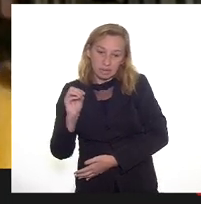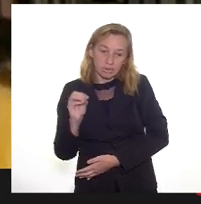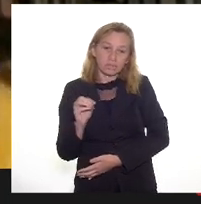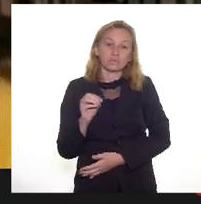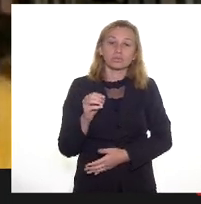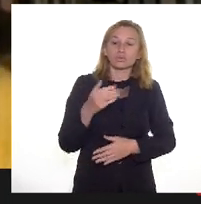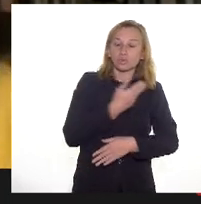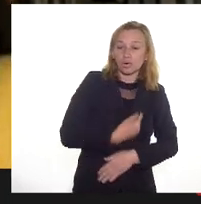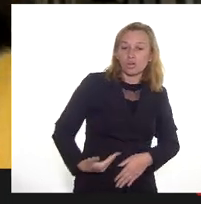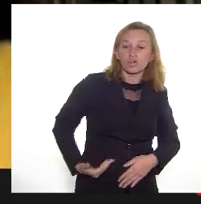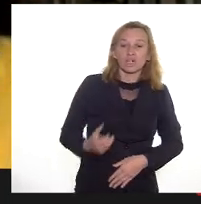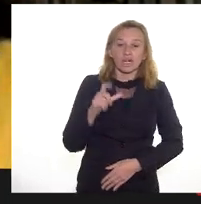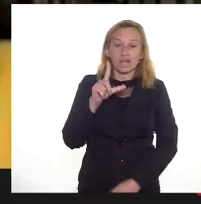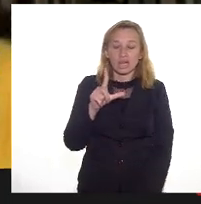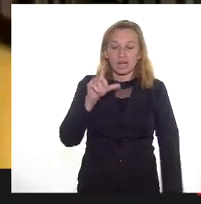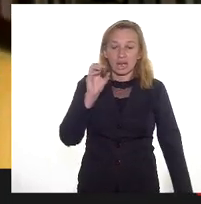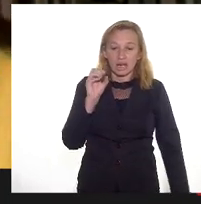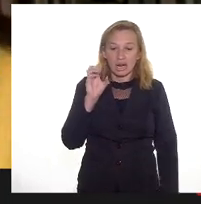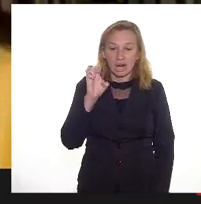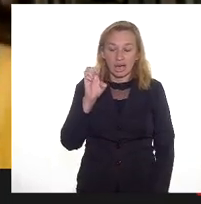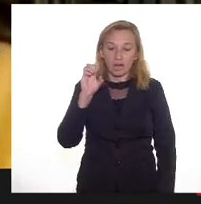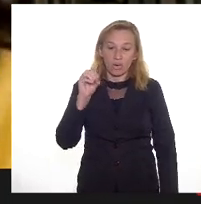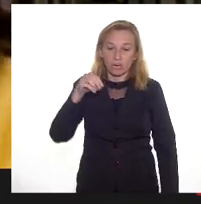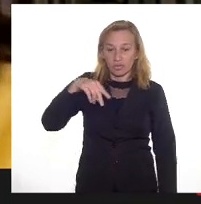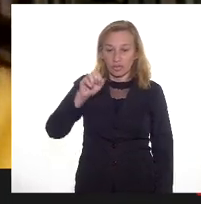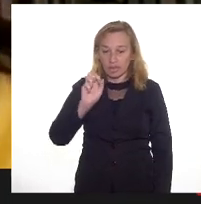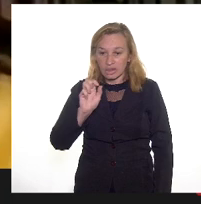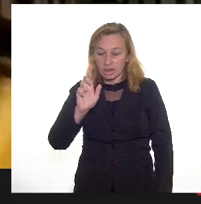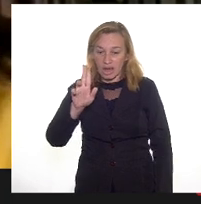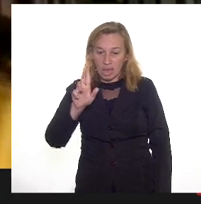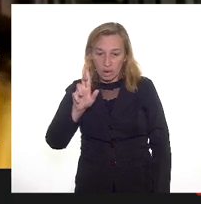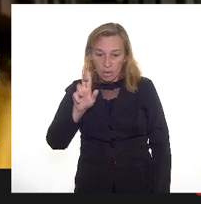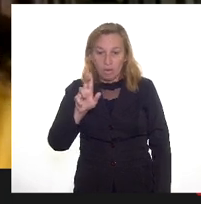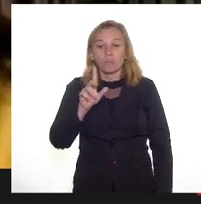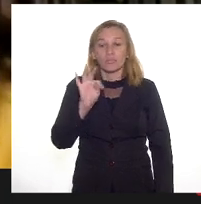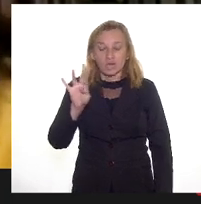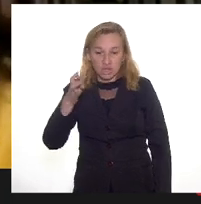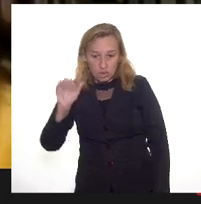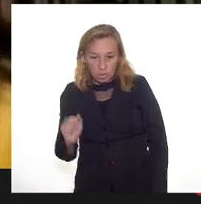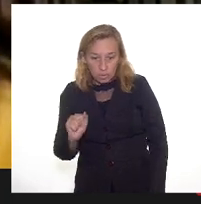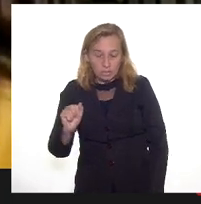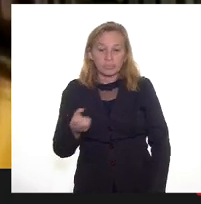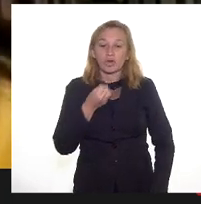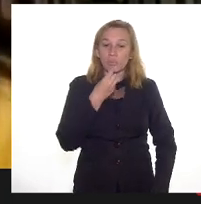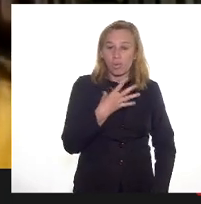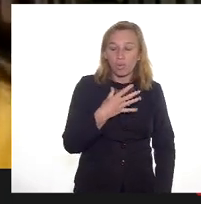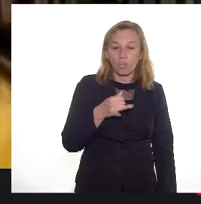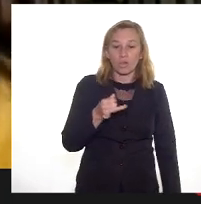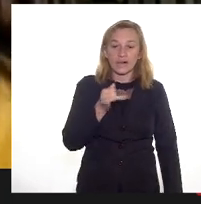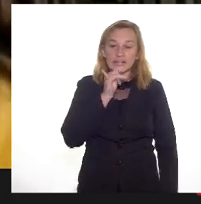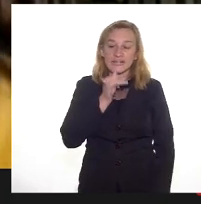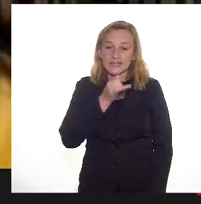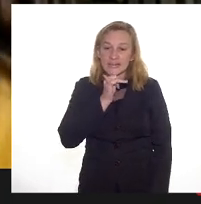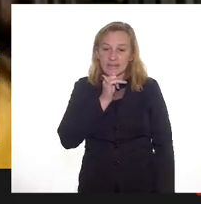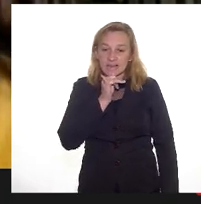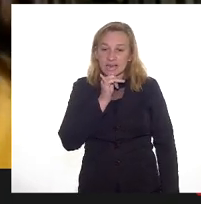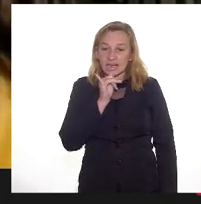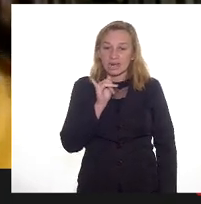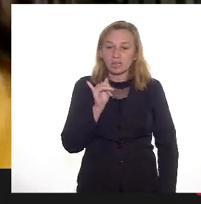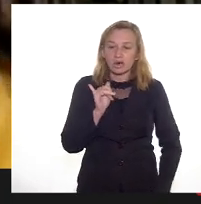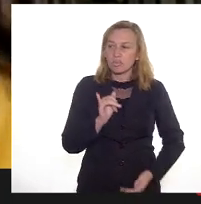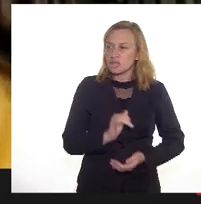Brizola. Eu considero, de fato, o caso de Campos um bom exemplo do que temos